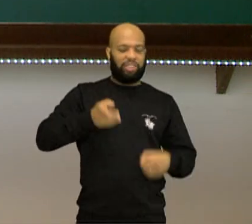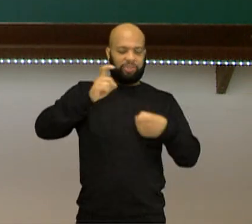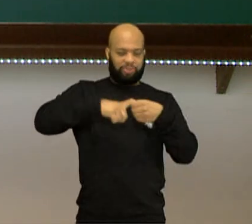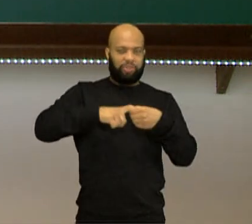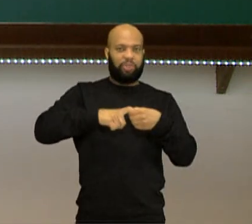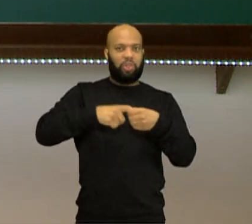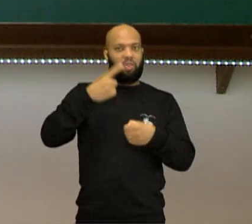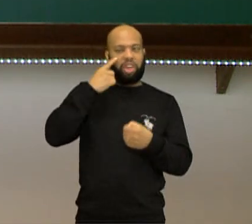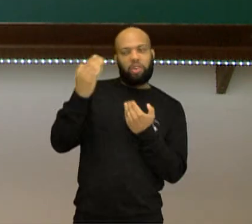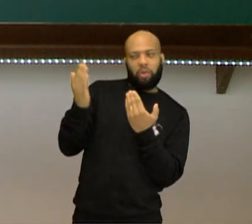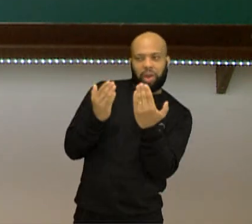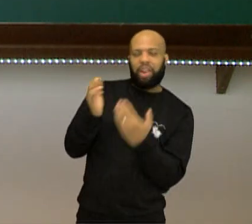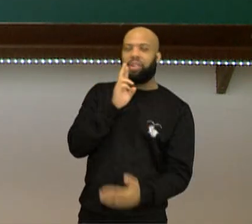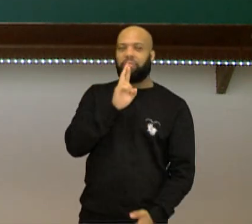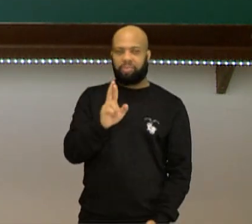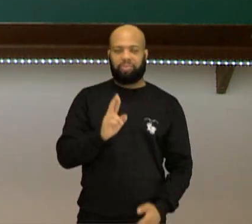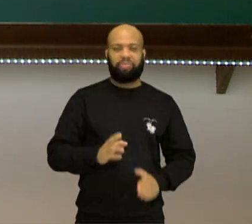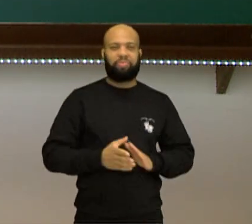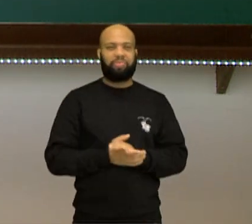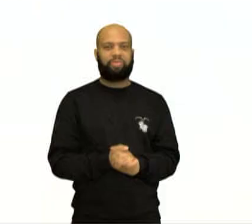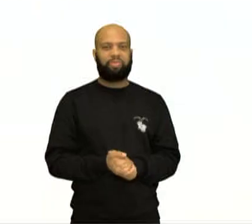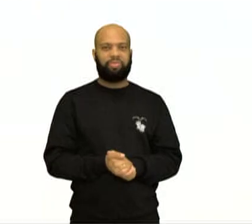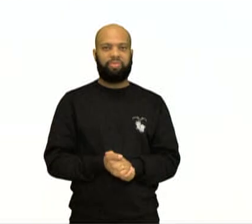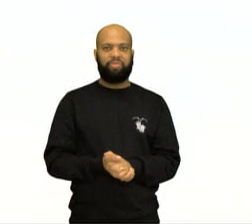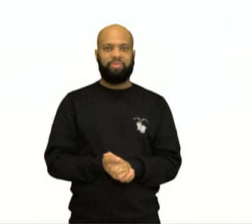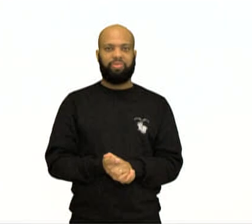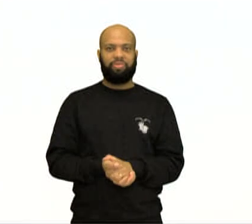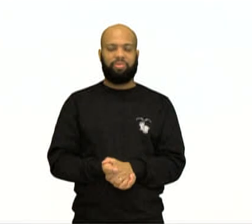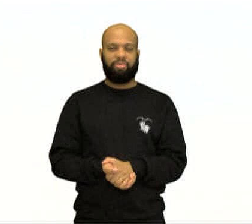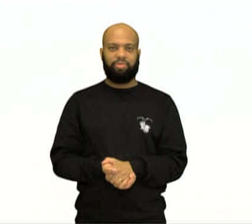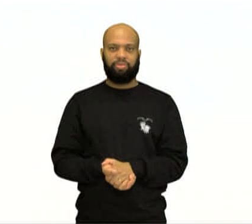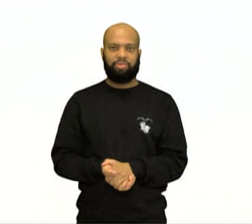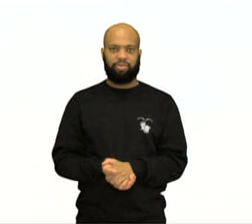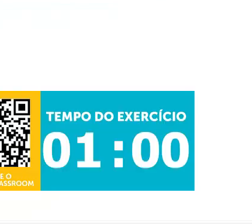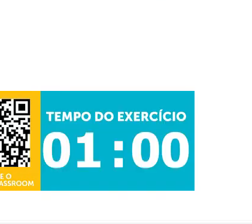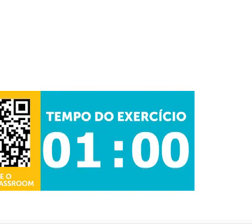aqui para a gente fazer essa correção, tá bom? Até logo!